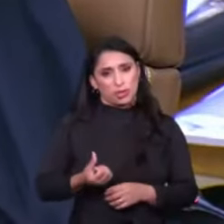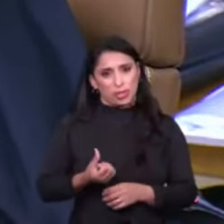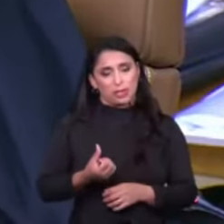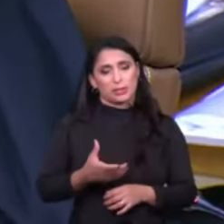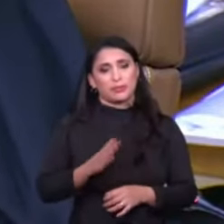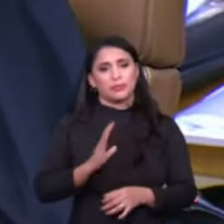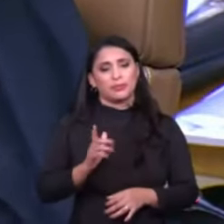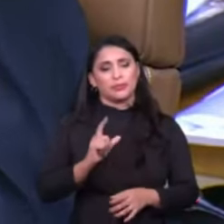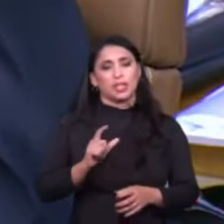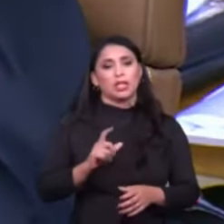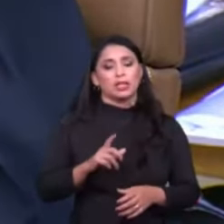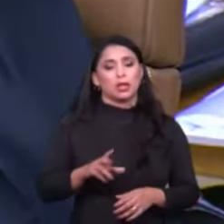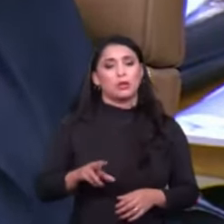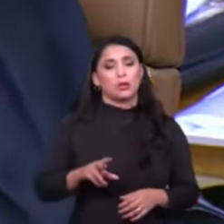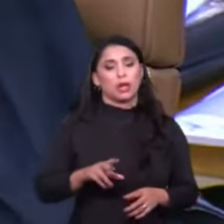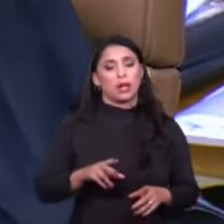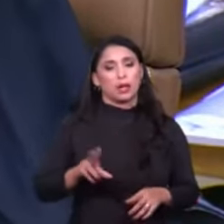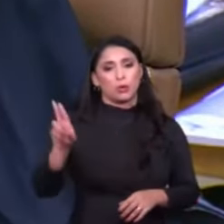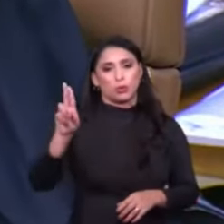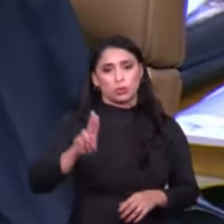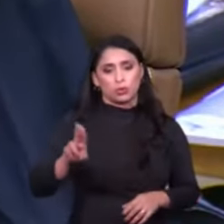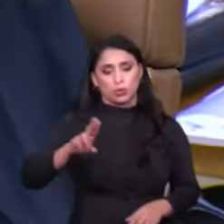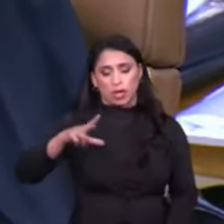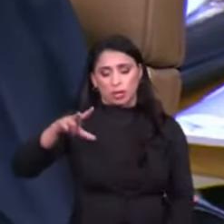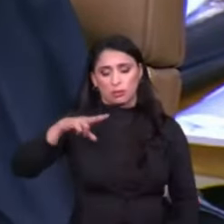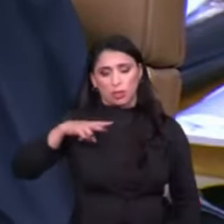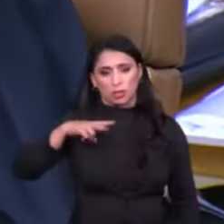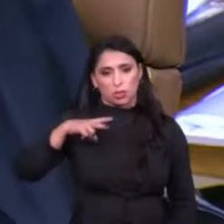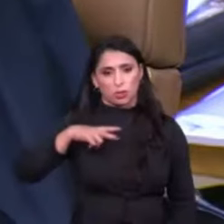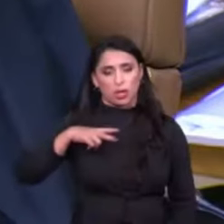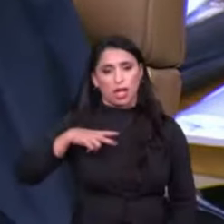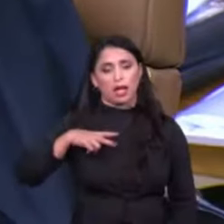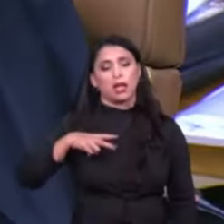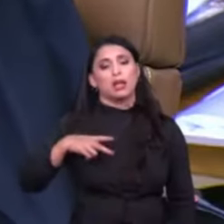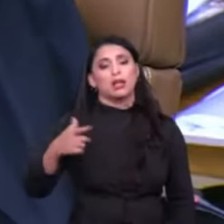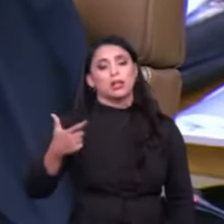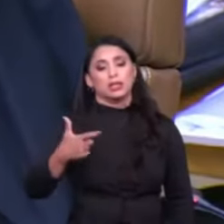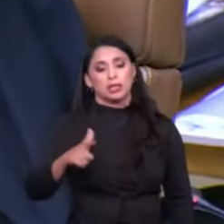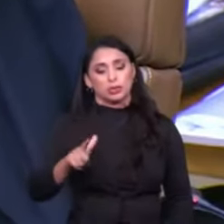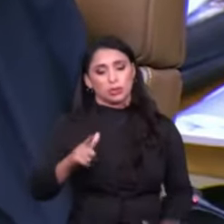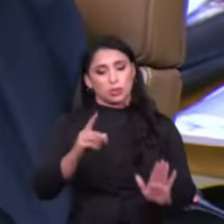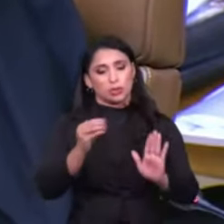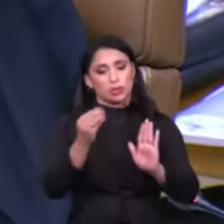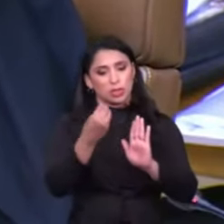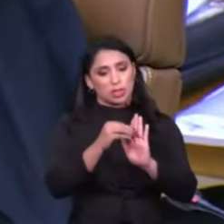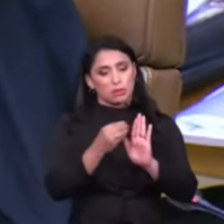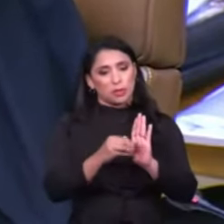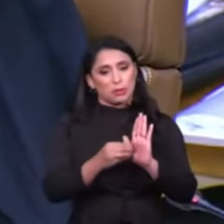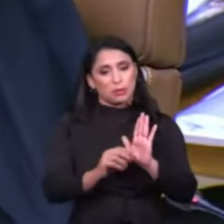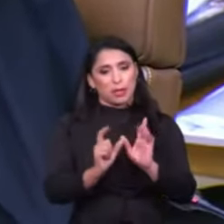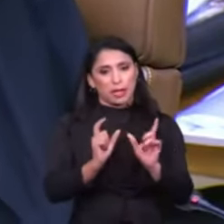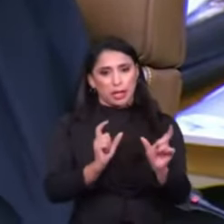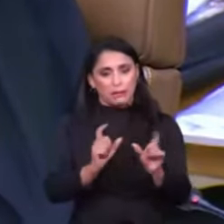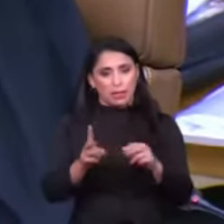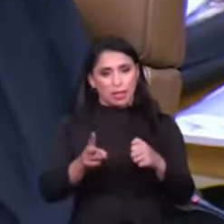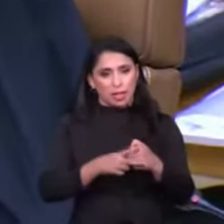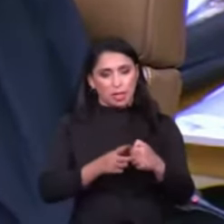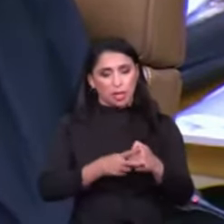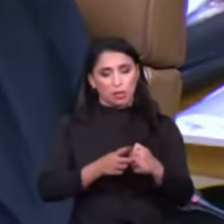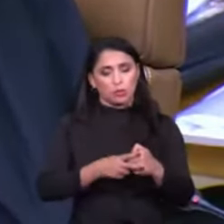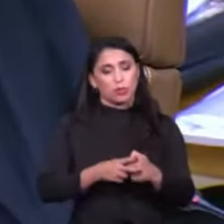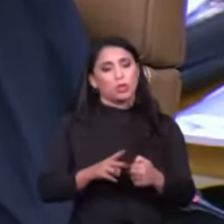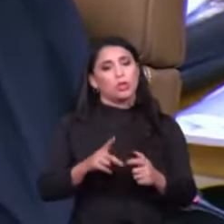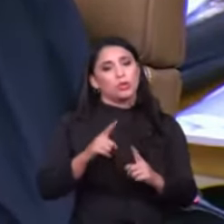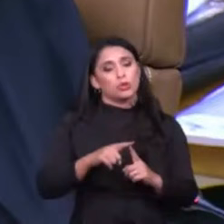de possuir entorpecente para uso pessoal e das demais previstas nos verbos nucleares do tipo penal, passaram